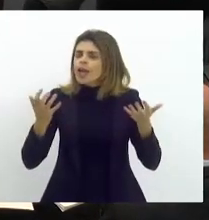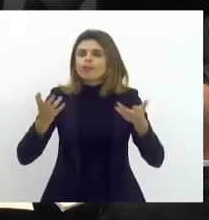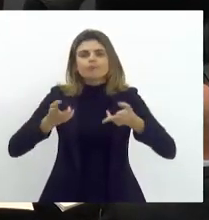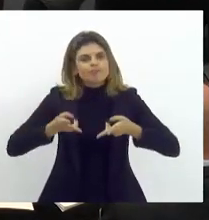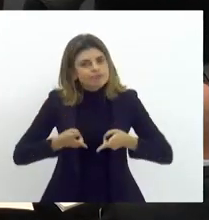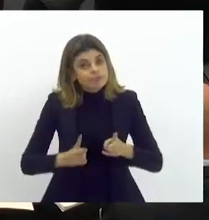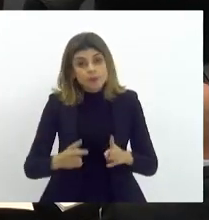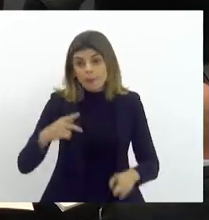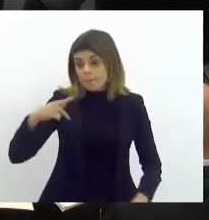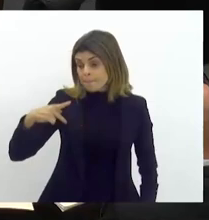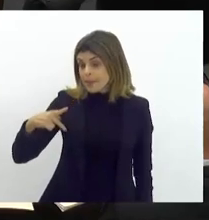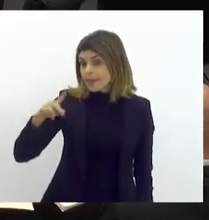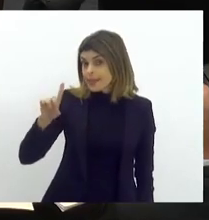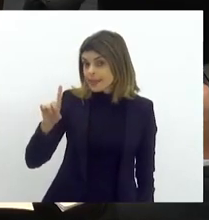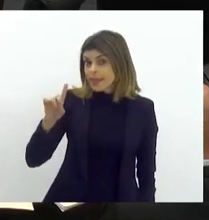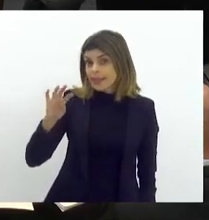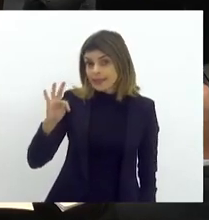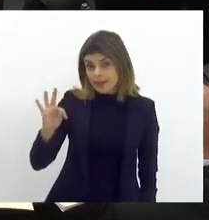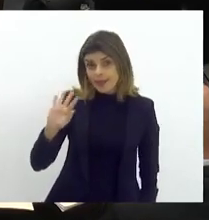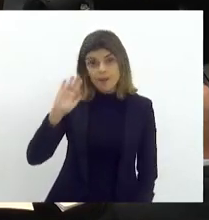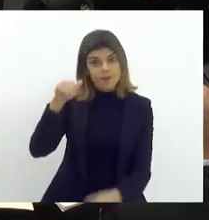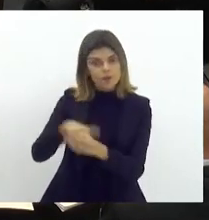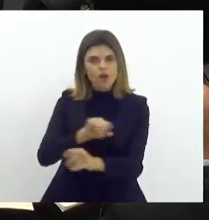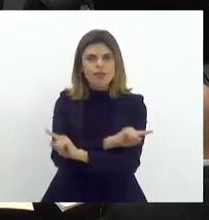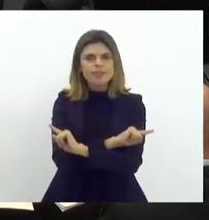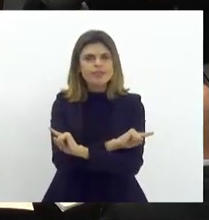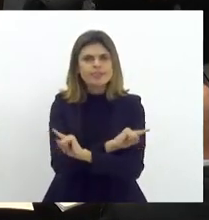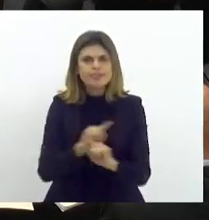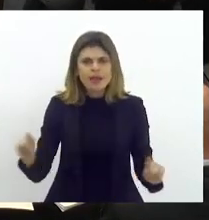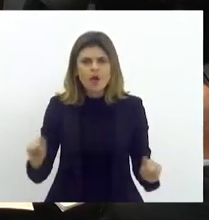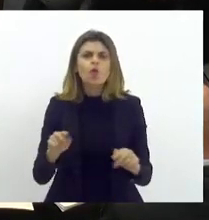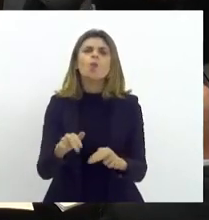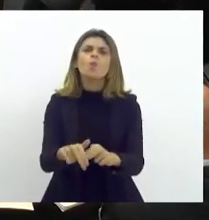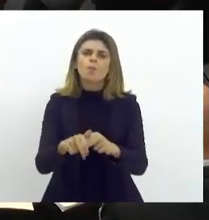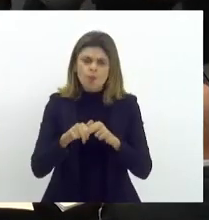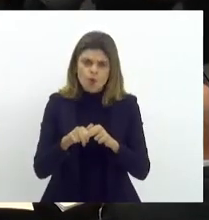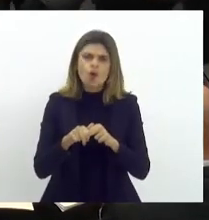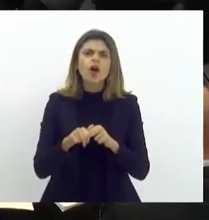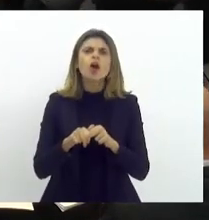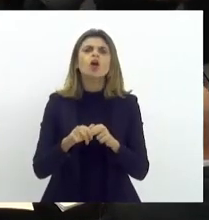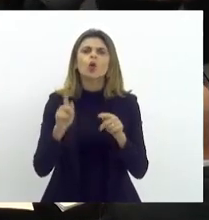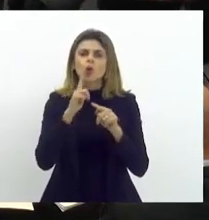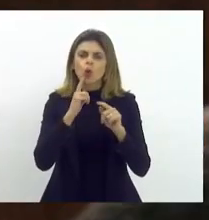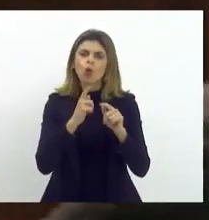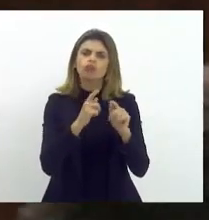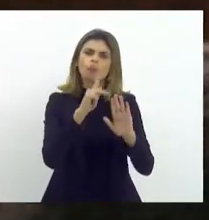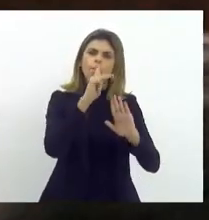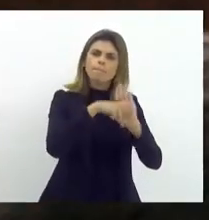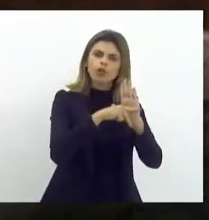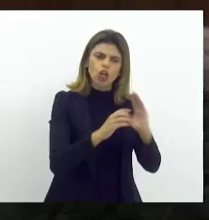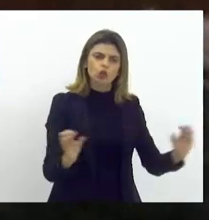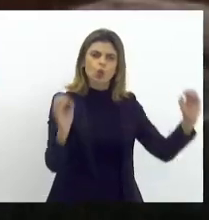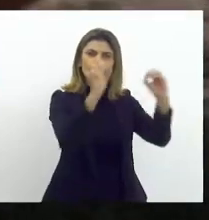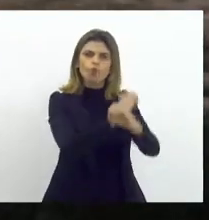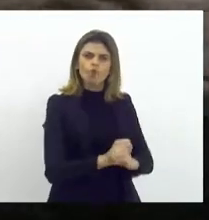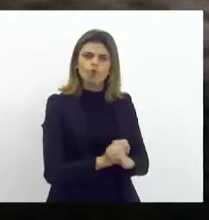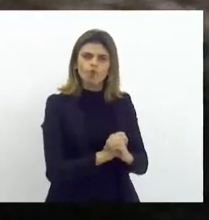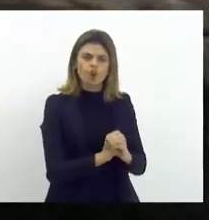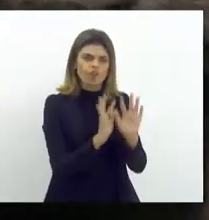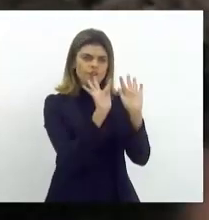que o PDT vai votar não pela questão do da extinção do programa do programa